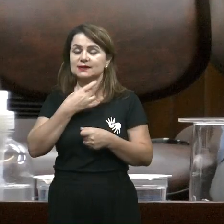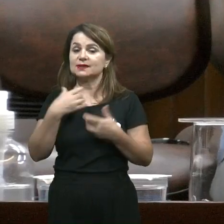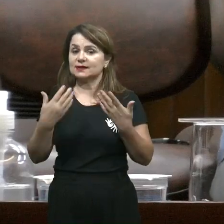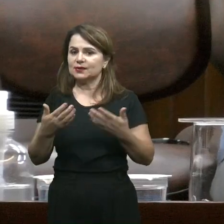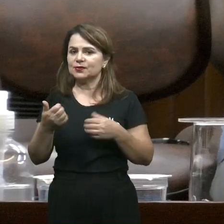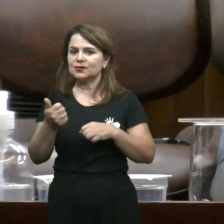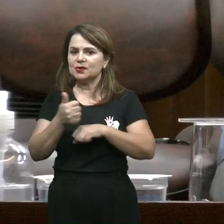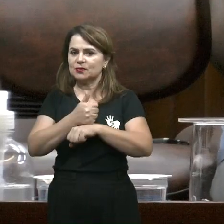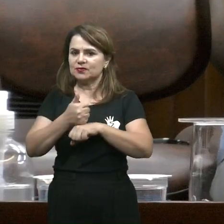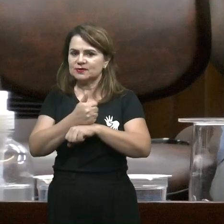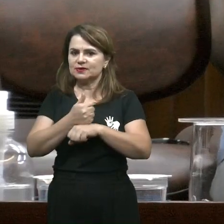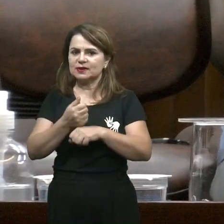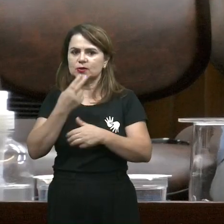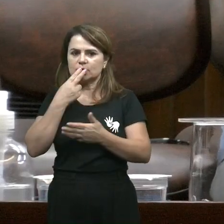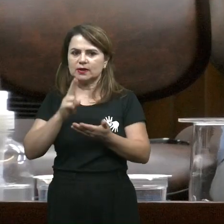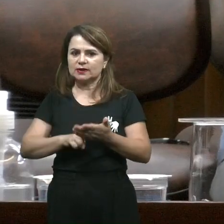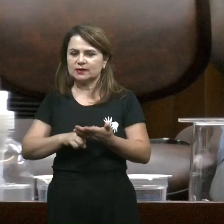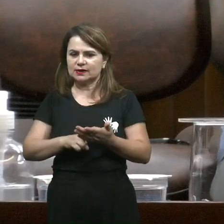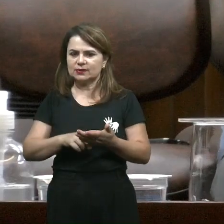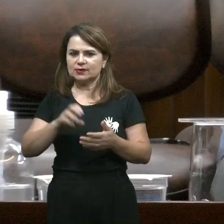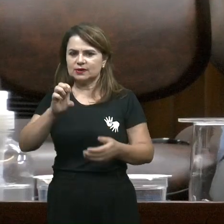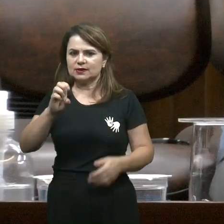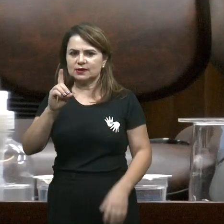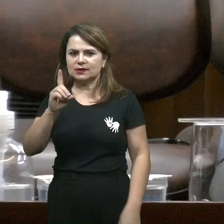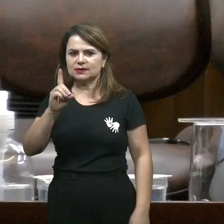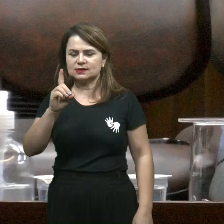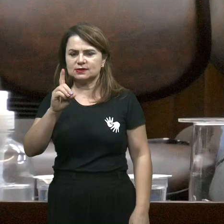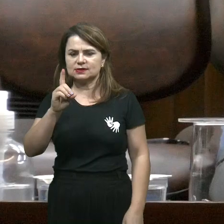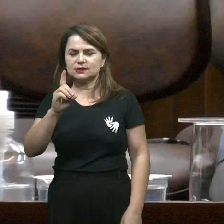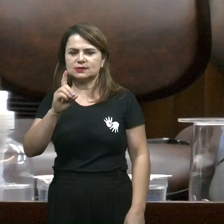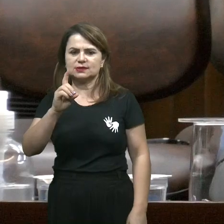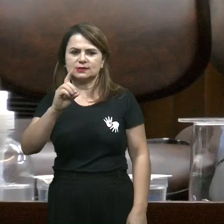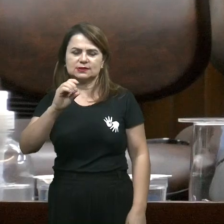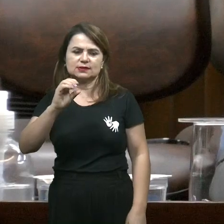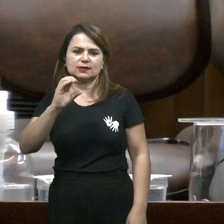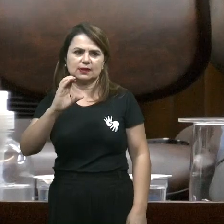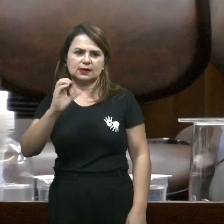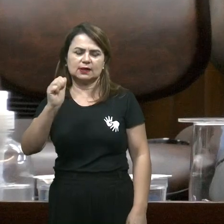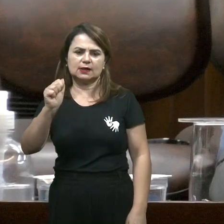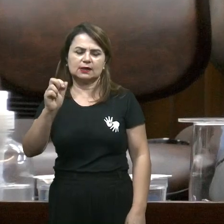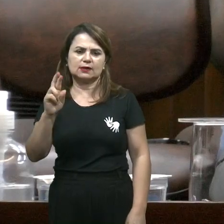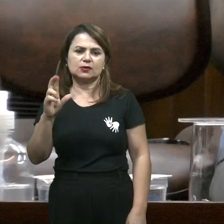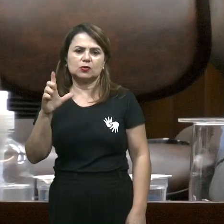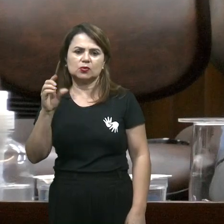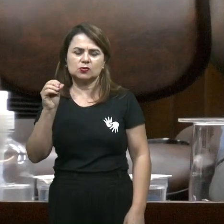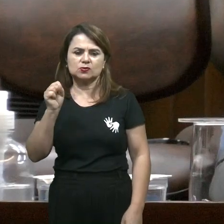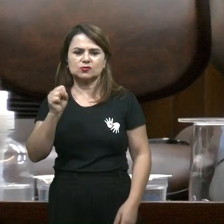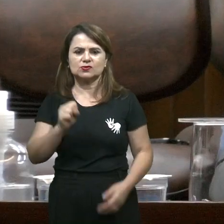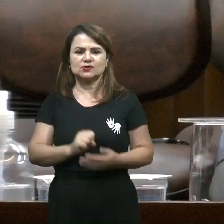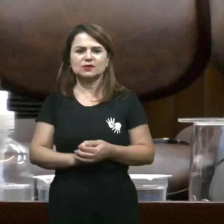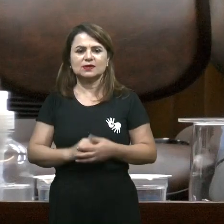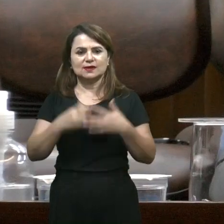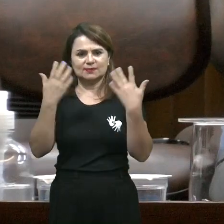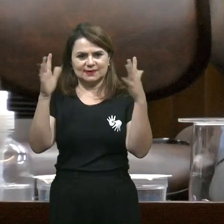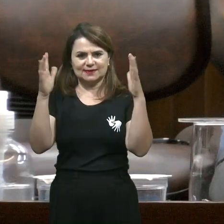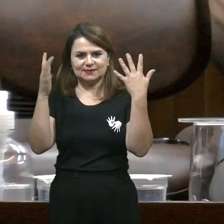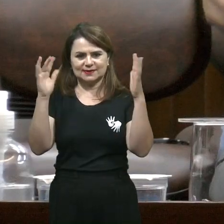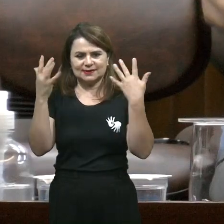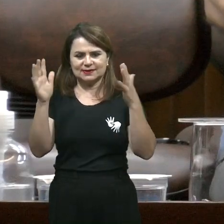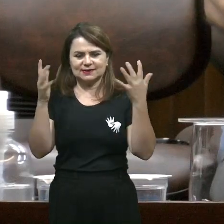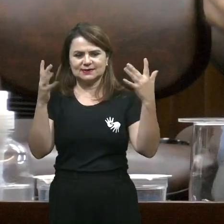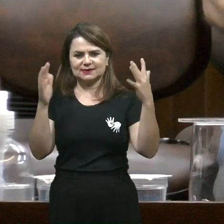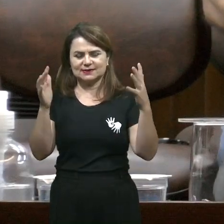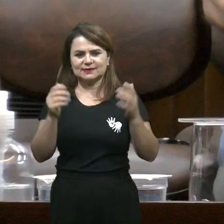congratulações ao Sr. Ed Carlos, solicito aí à presidência que corrobore esses parabéns.